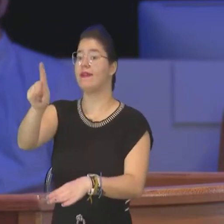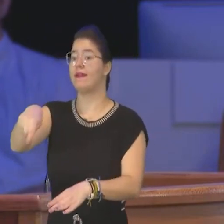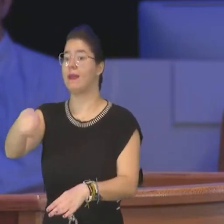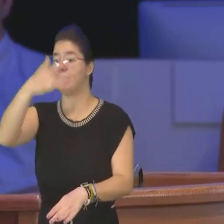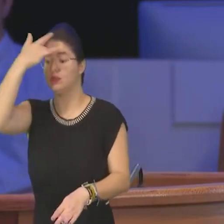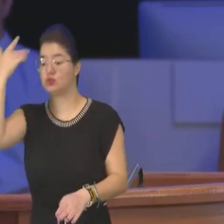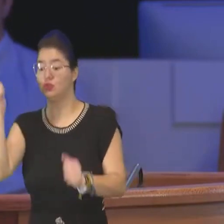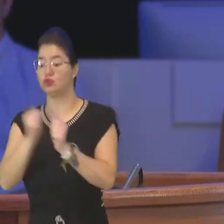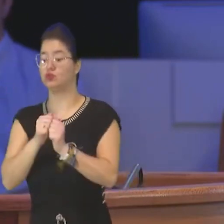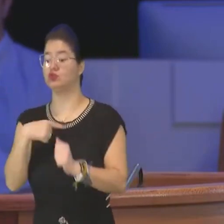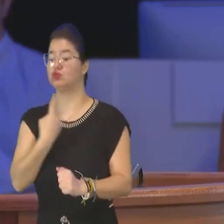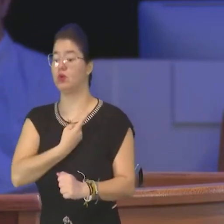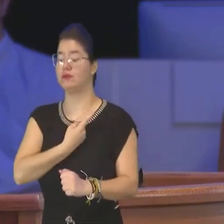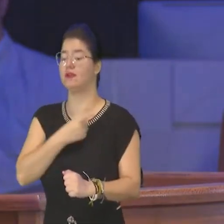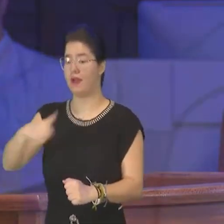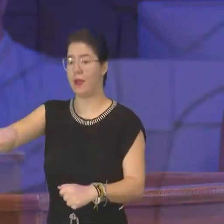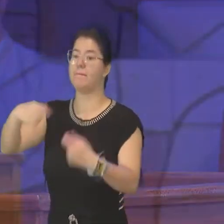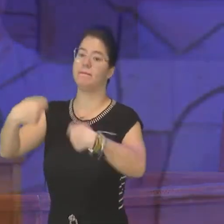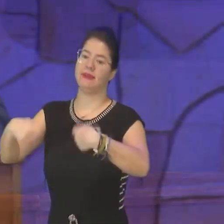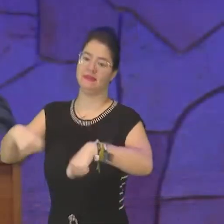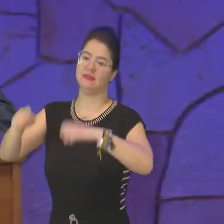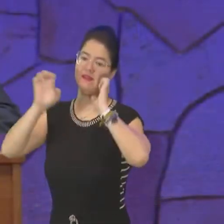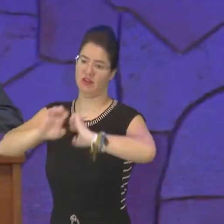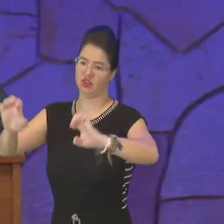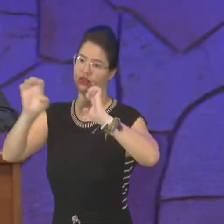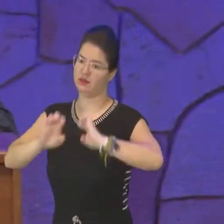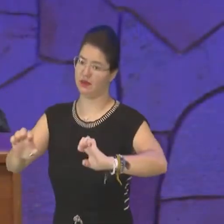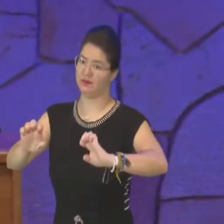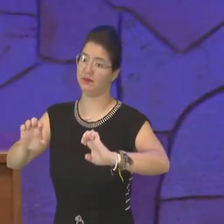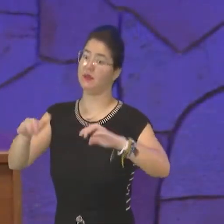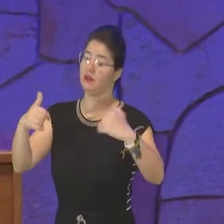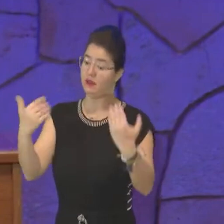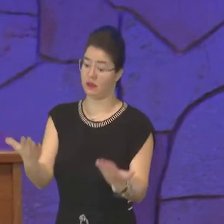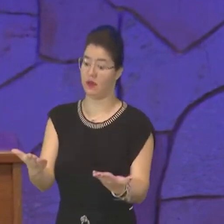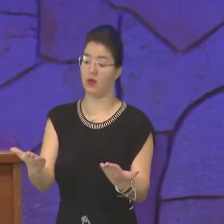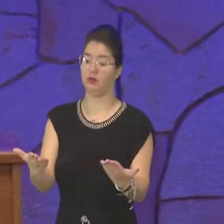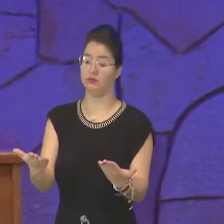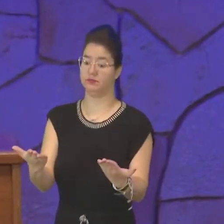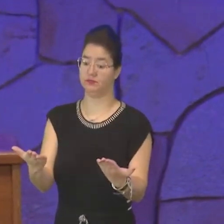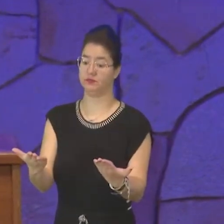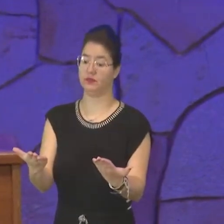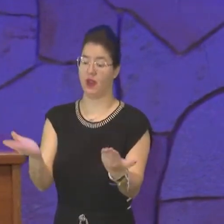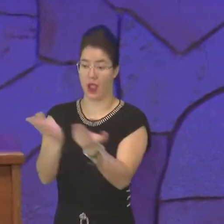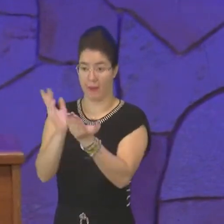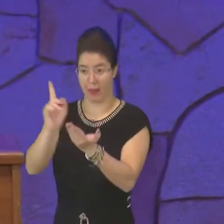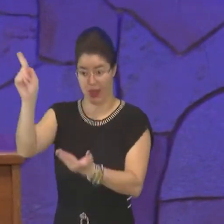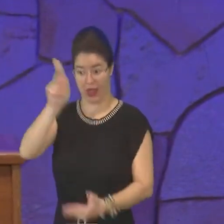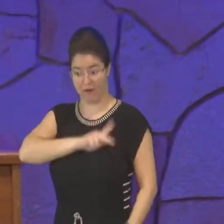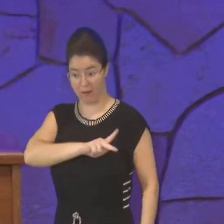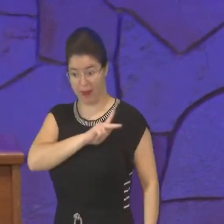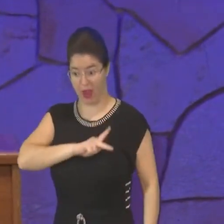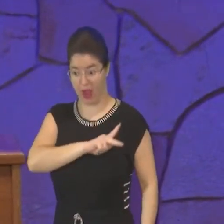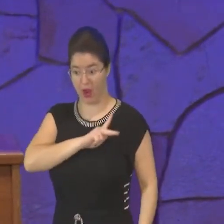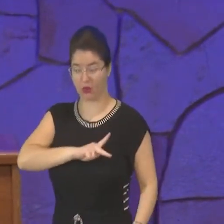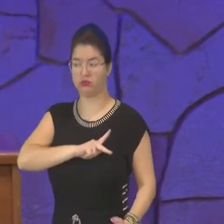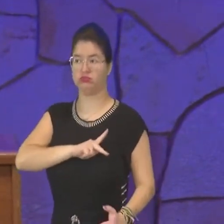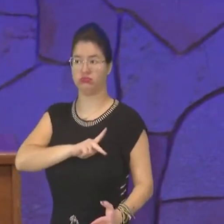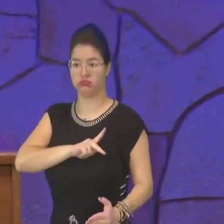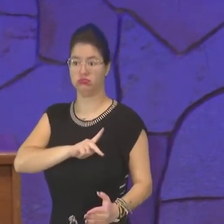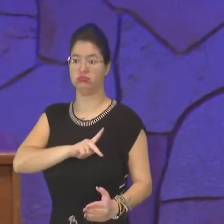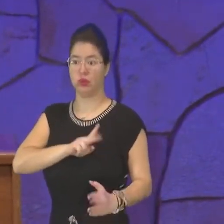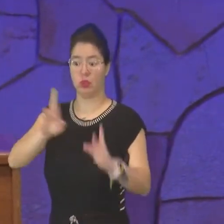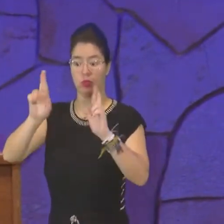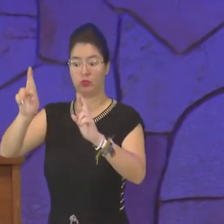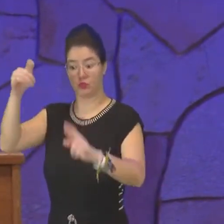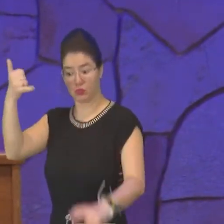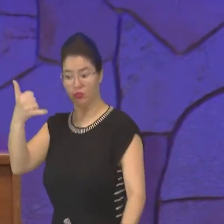próximo. Que nós tenhamos, irmãos, a partir desta palavra do apóstolo Paulo ao nosso coração,